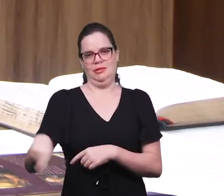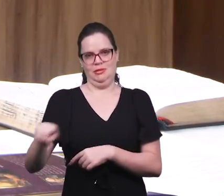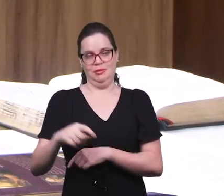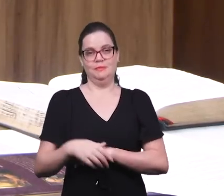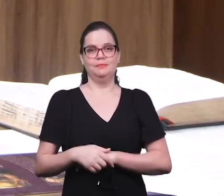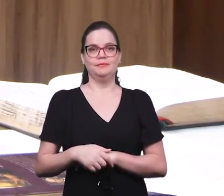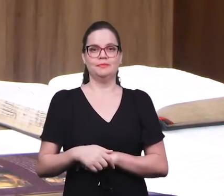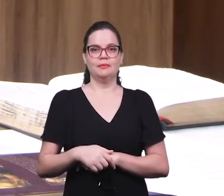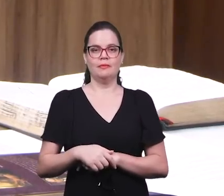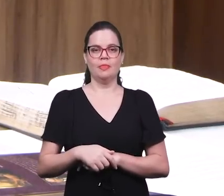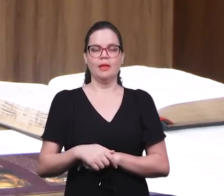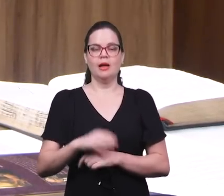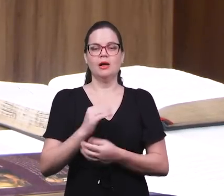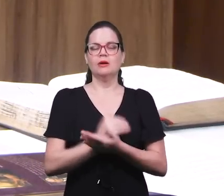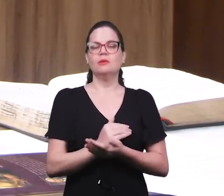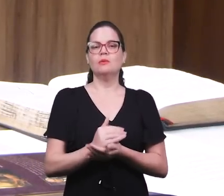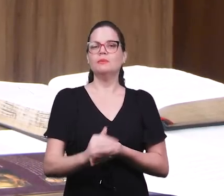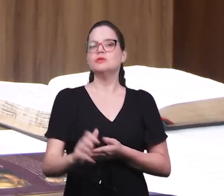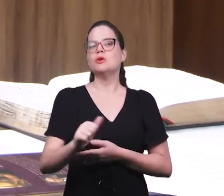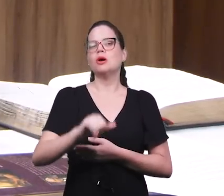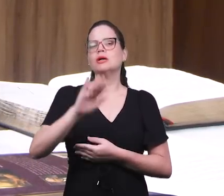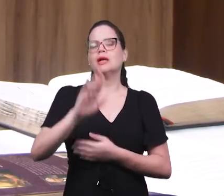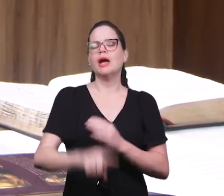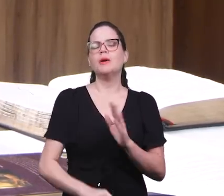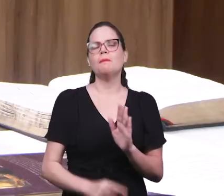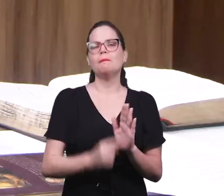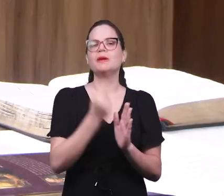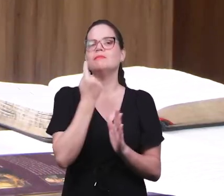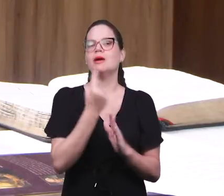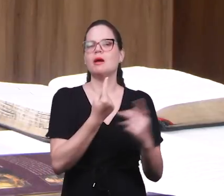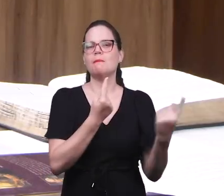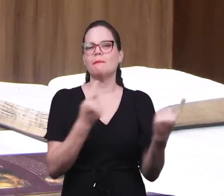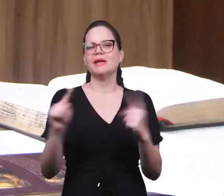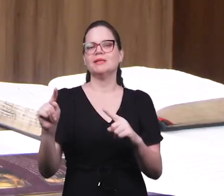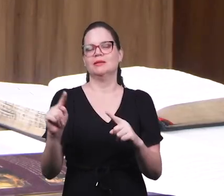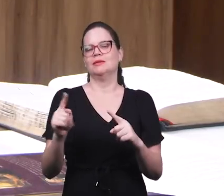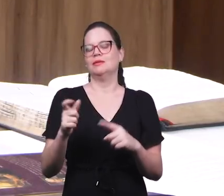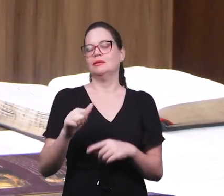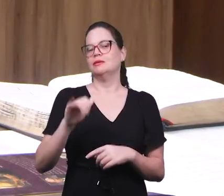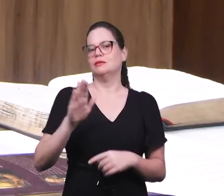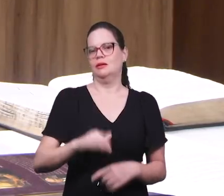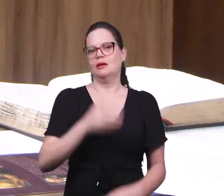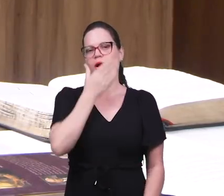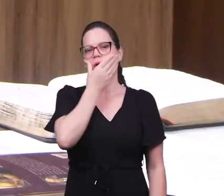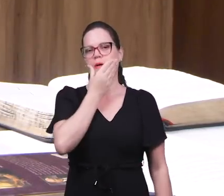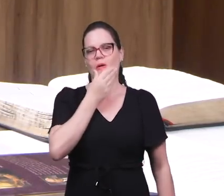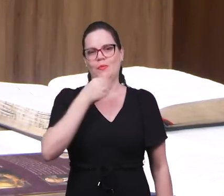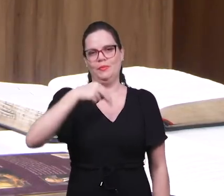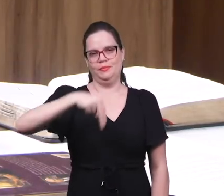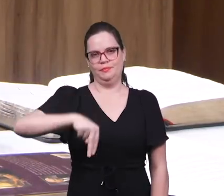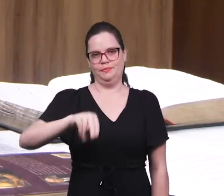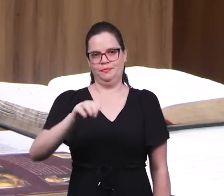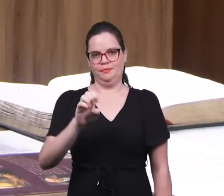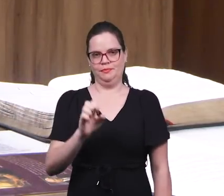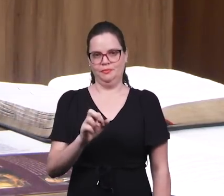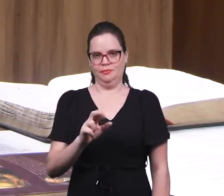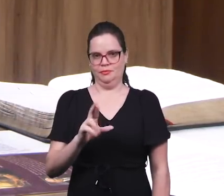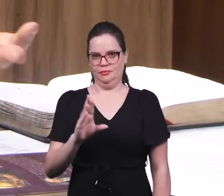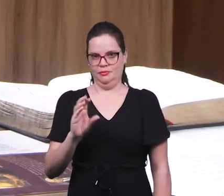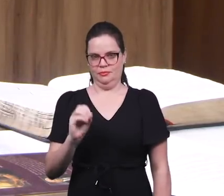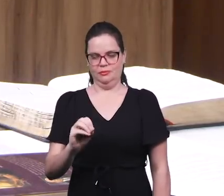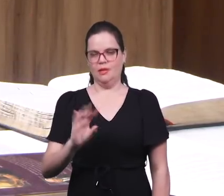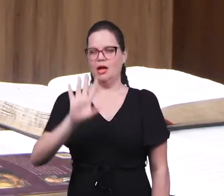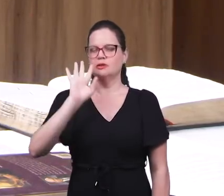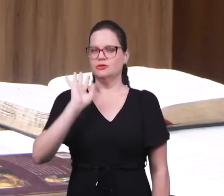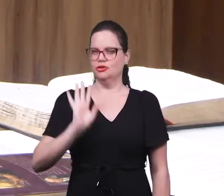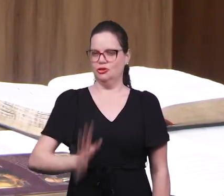né? Nero, o imperador Nero, ele era um homem que já falamos alguma coisa sobre ele no